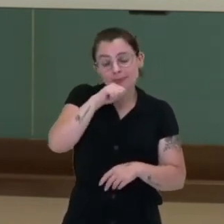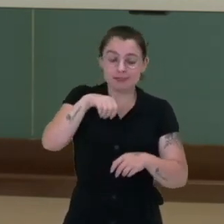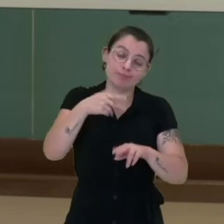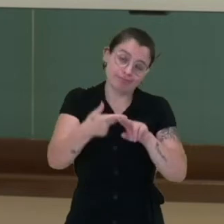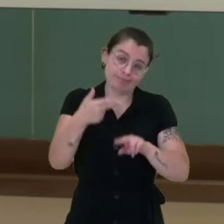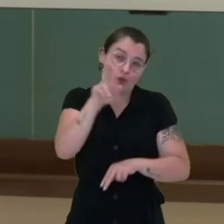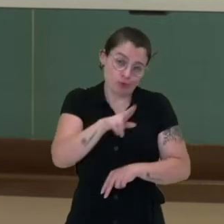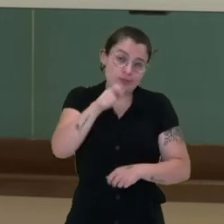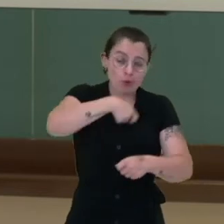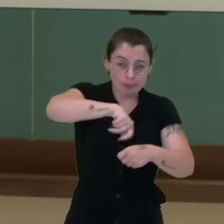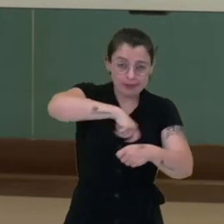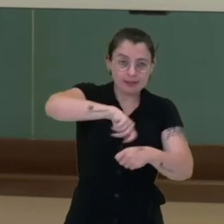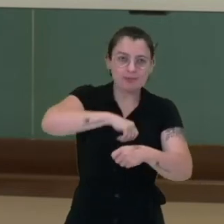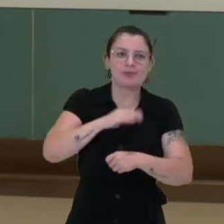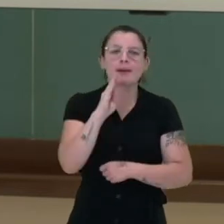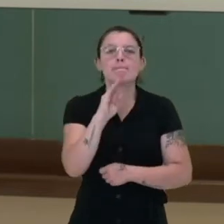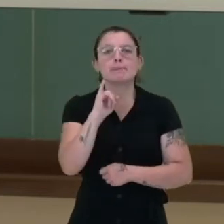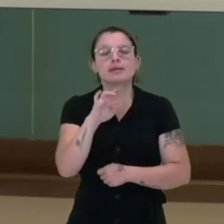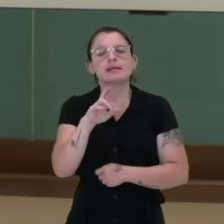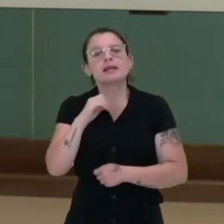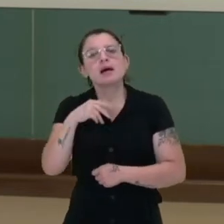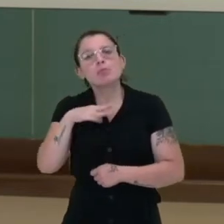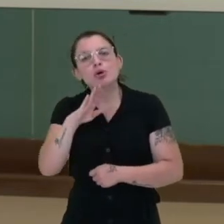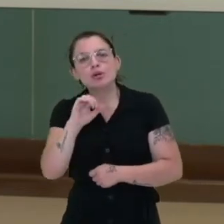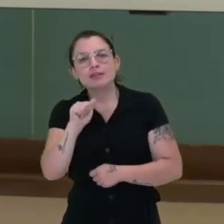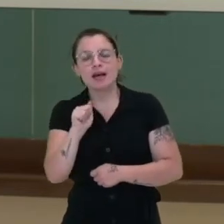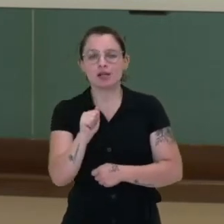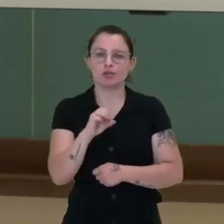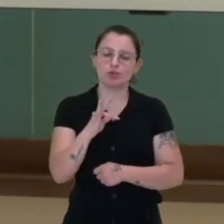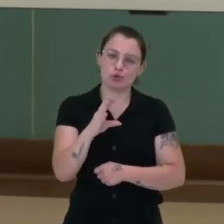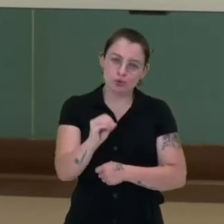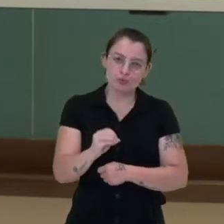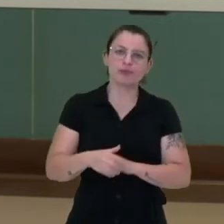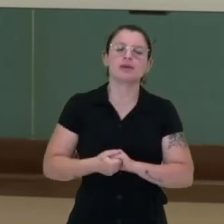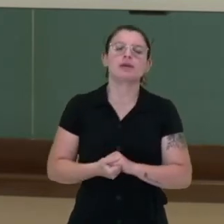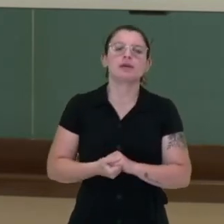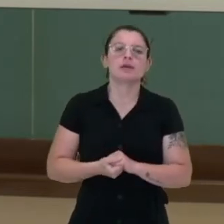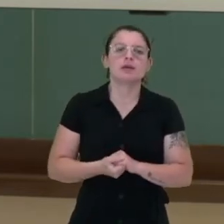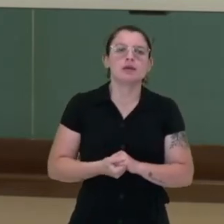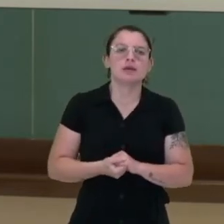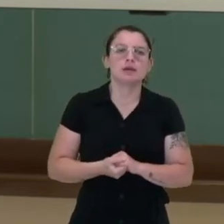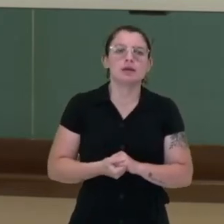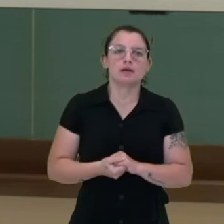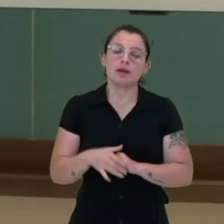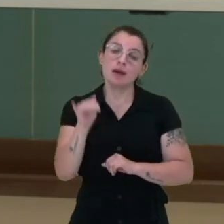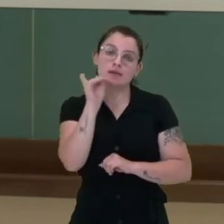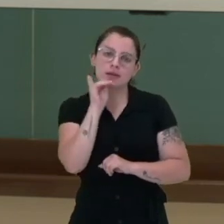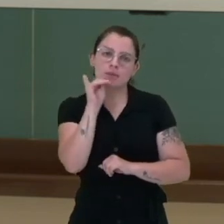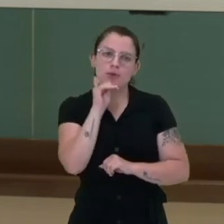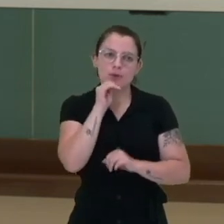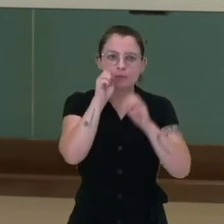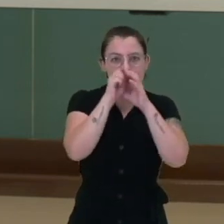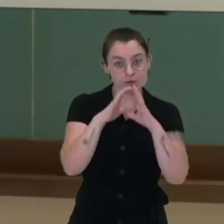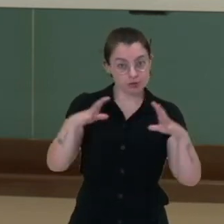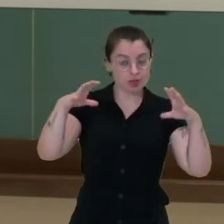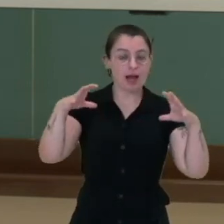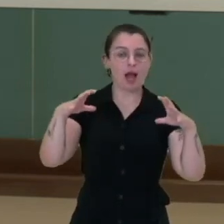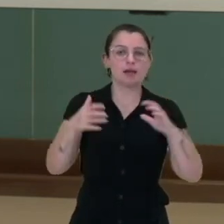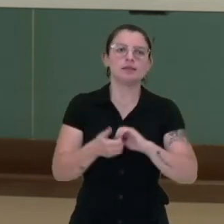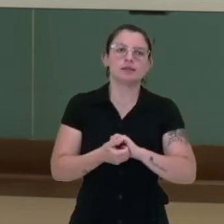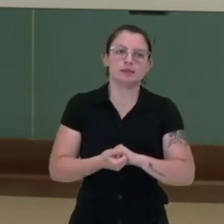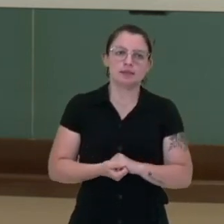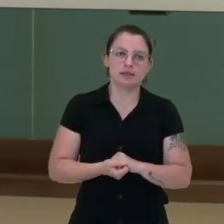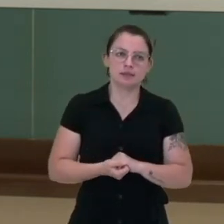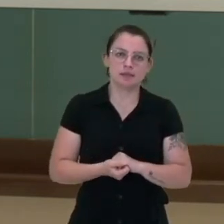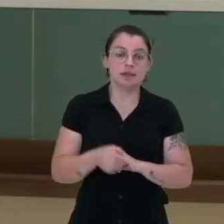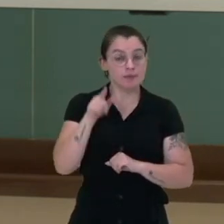tempero, bicarbonato de sódio, que também é utilizado nas nossas casas. E aí, por exemplo, bexigas. Tem que